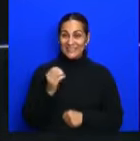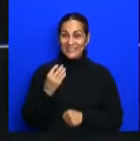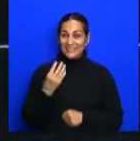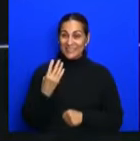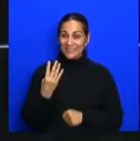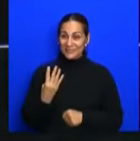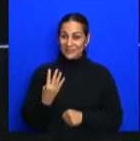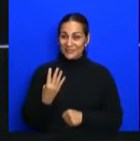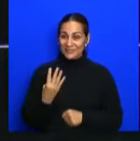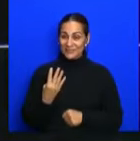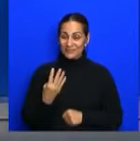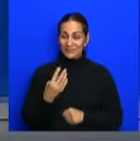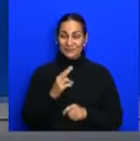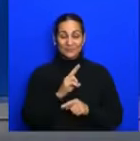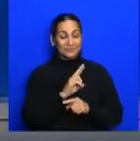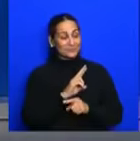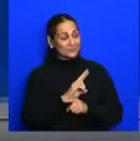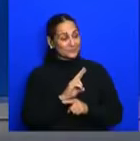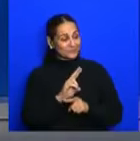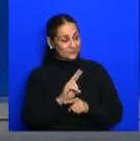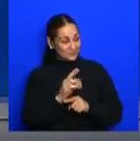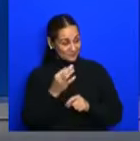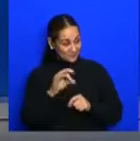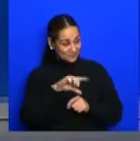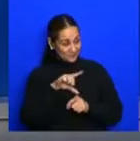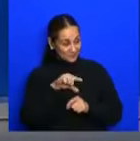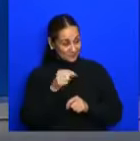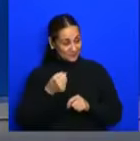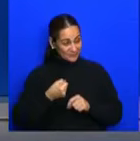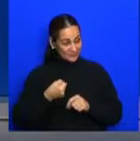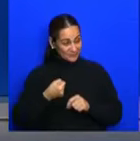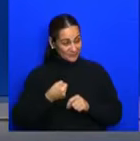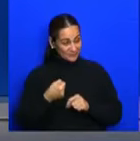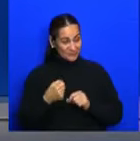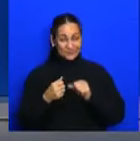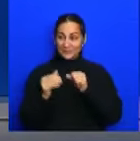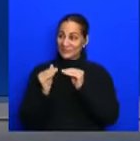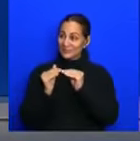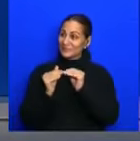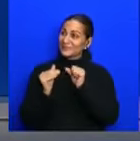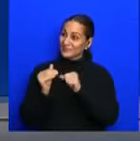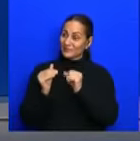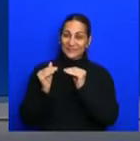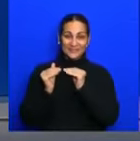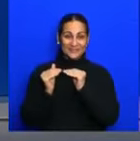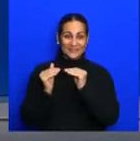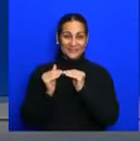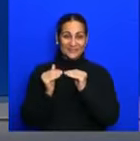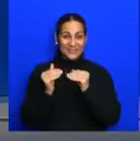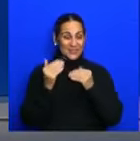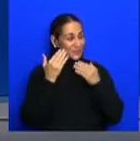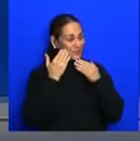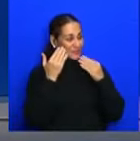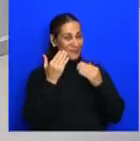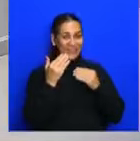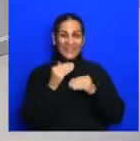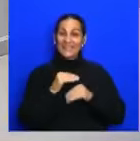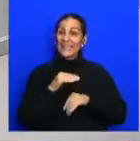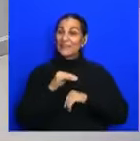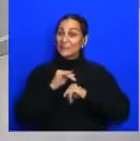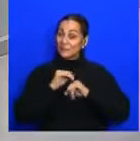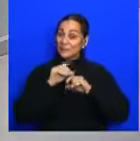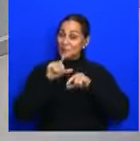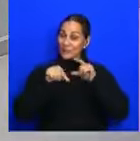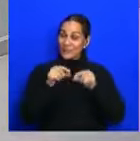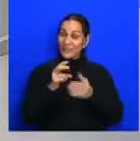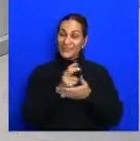e 04. As auditoras confirmam as dezenas sorteadas? Sim, confirmo. Sim, confirmo. Muito obrigada. Essa